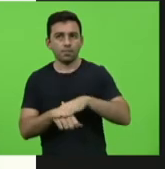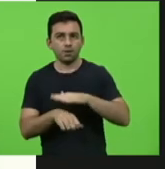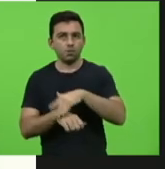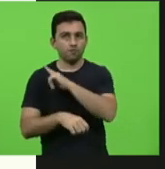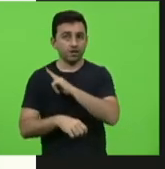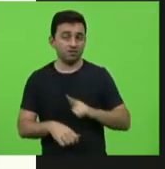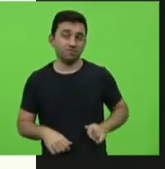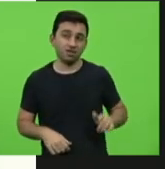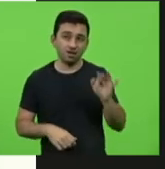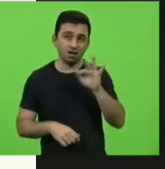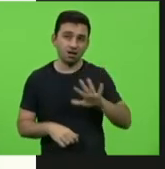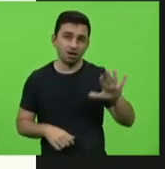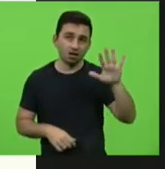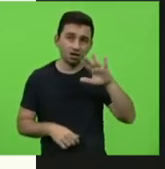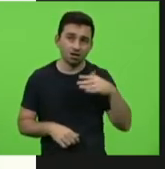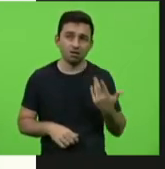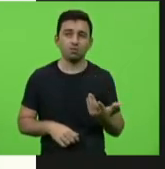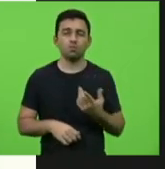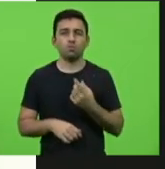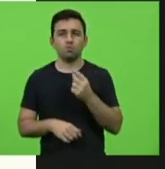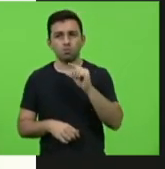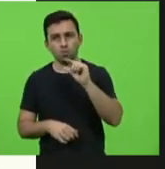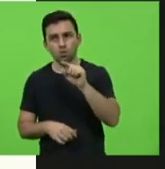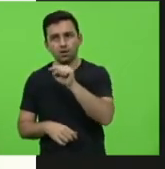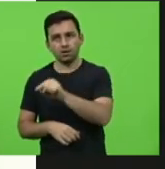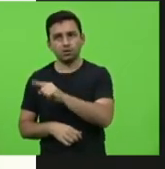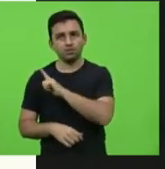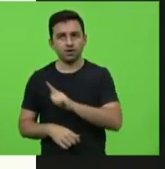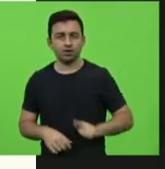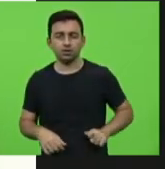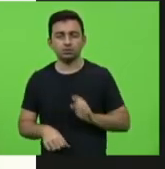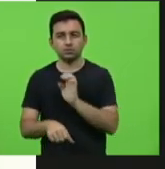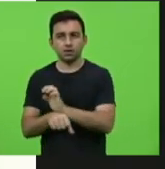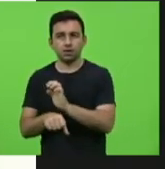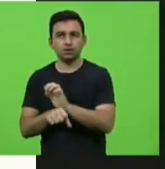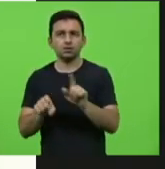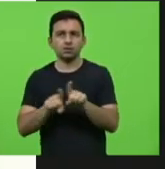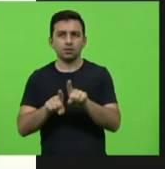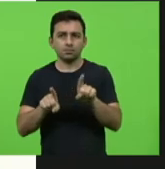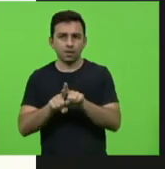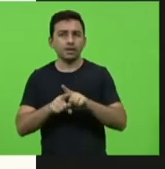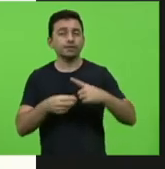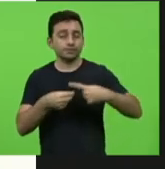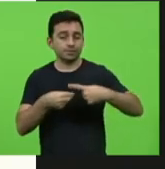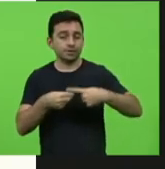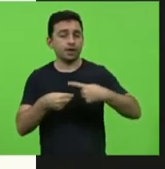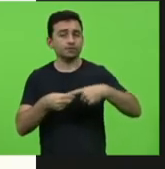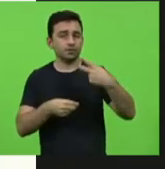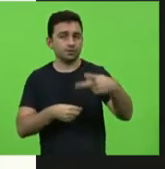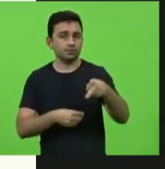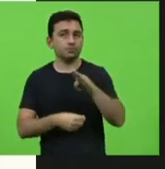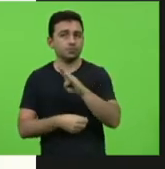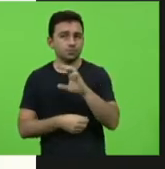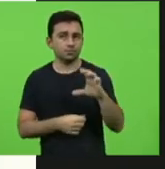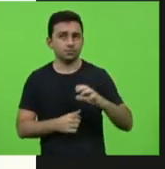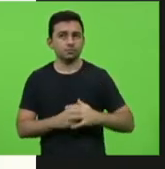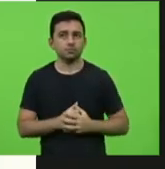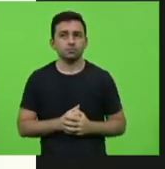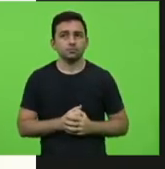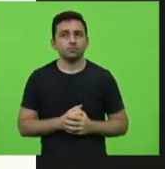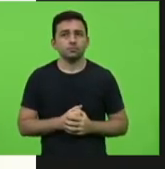federal, parte do governo do Estado e parte do próprio município de Balneário Camboriú. E